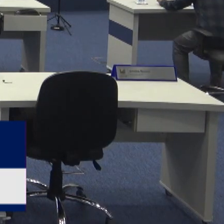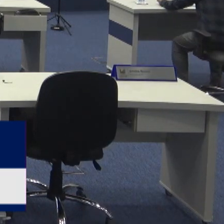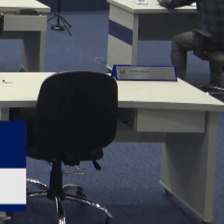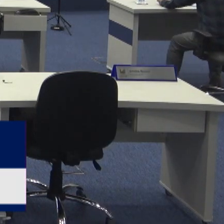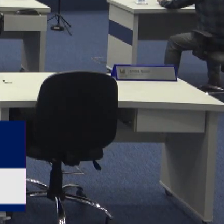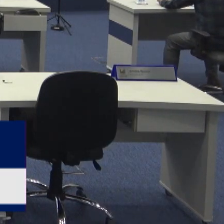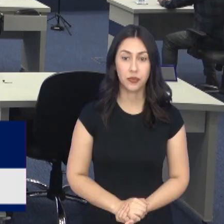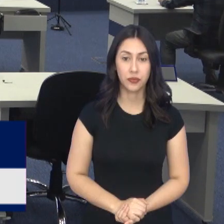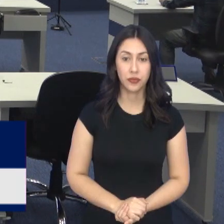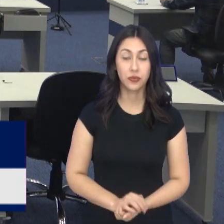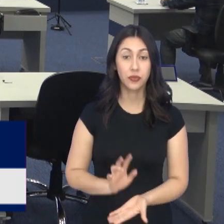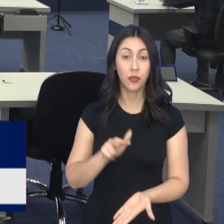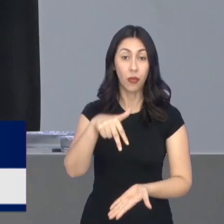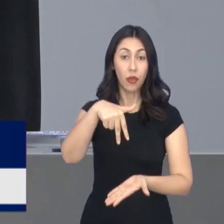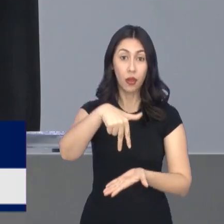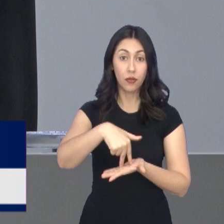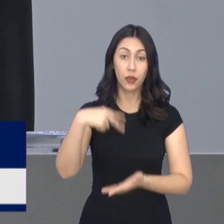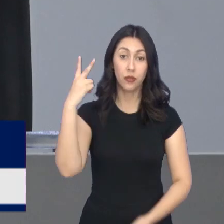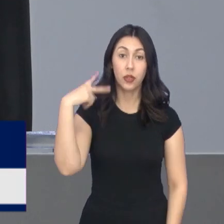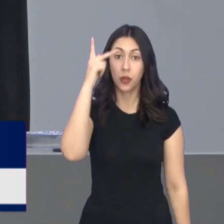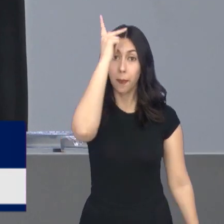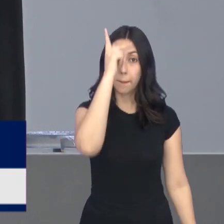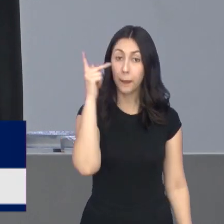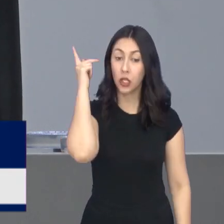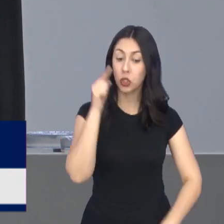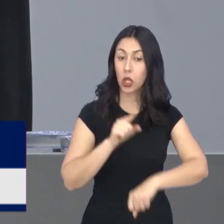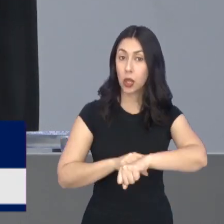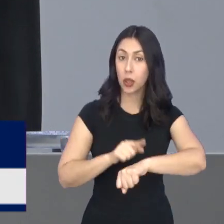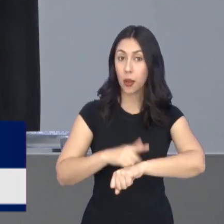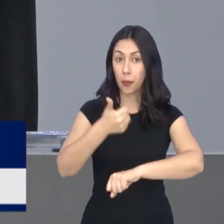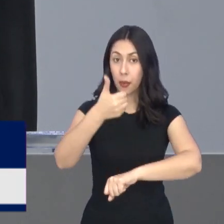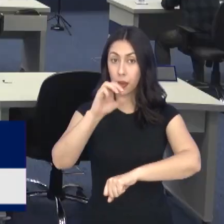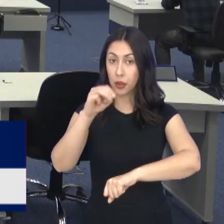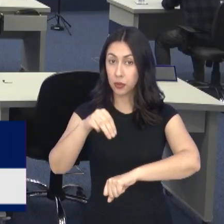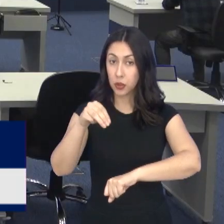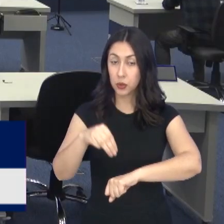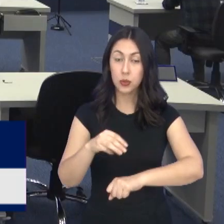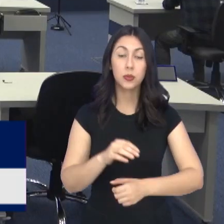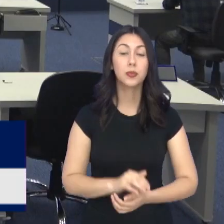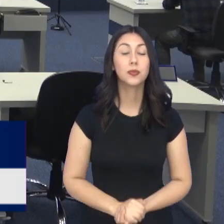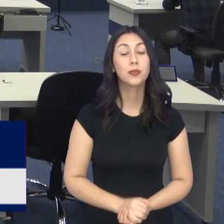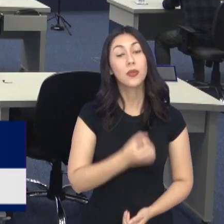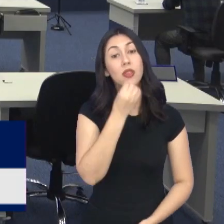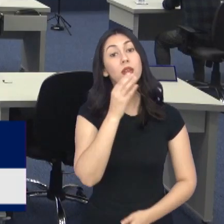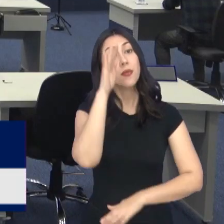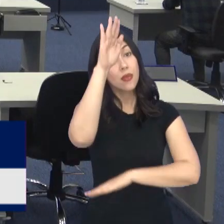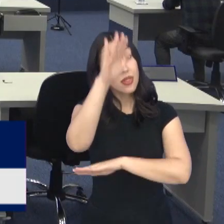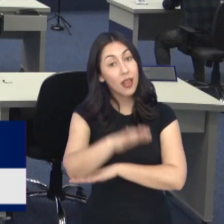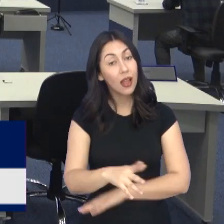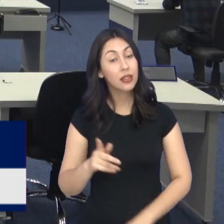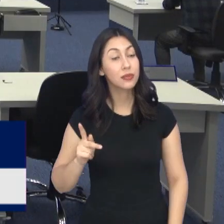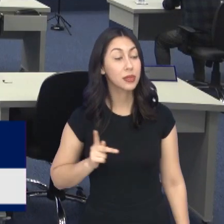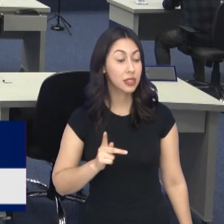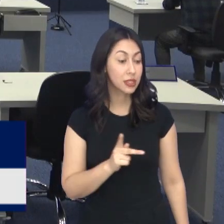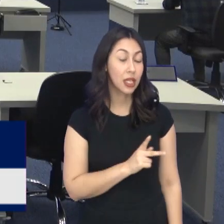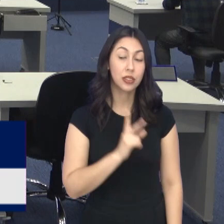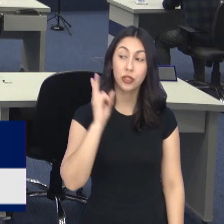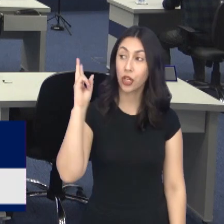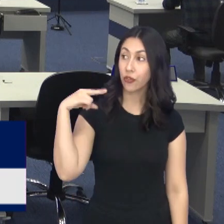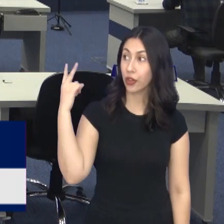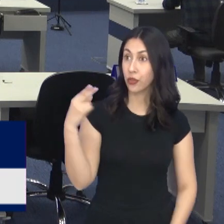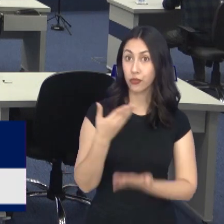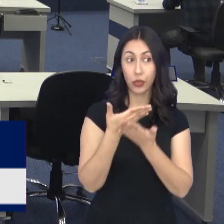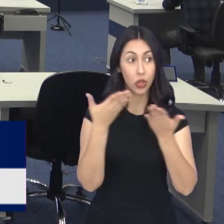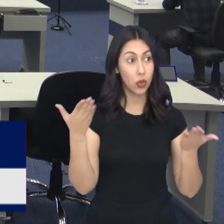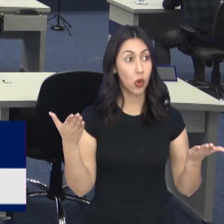Com a palavra, o vereador Fernando Petit. Vossa Excelência tem um tempo de 10 minutos. Boa tarde, presidente. Boa tarde aos vereadores, aos funcionários da